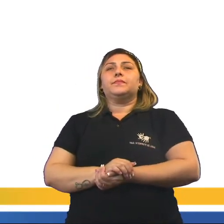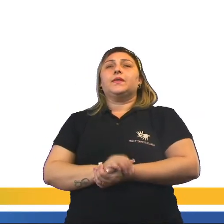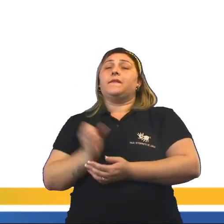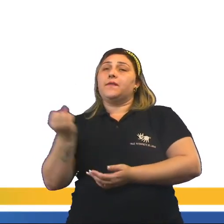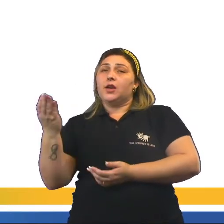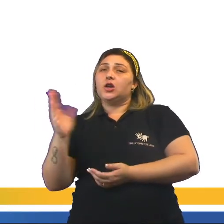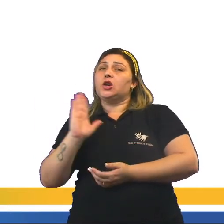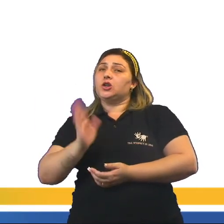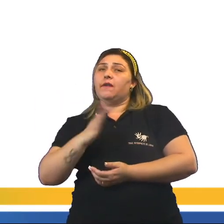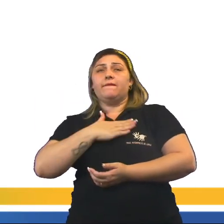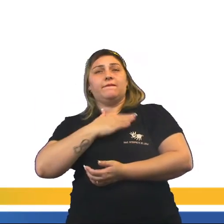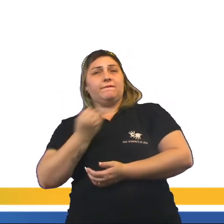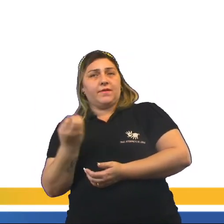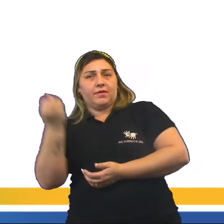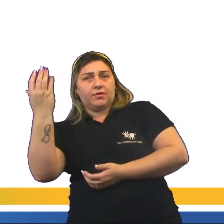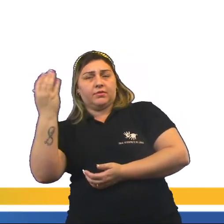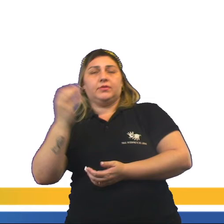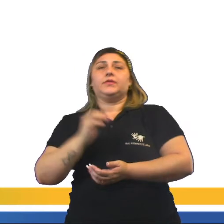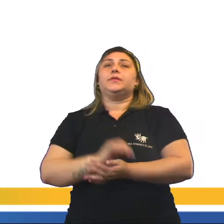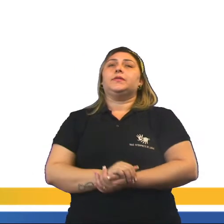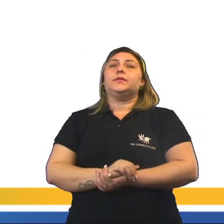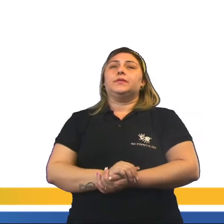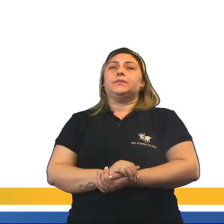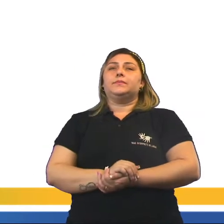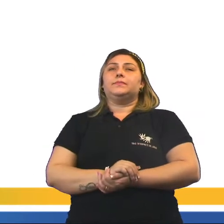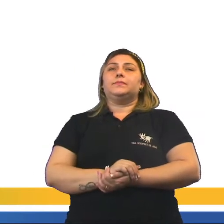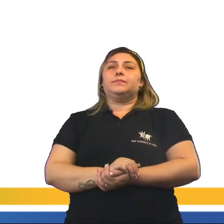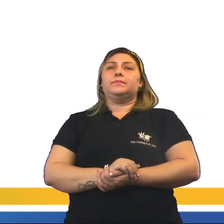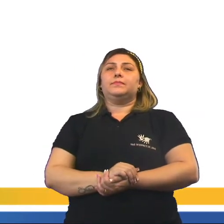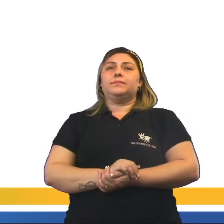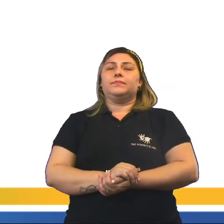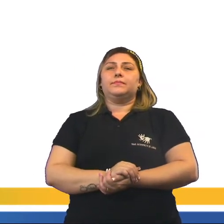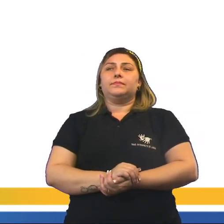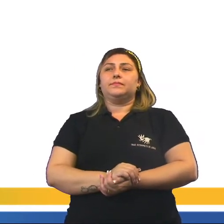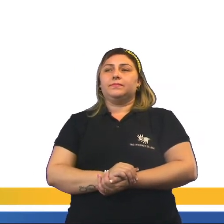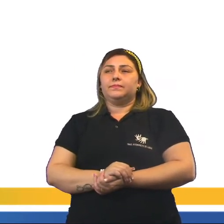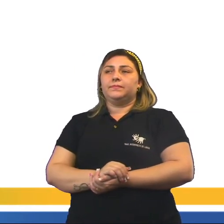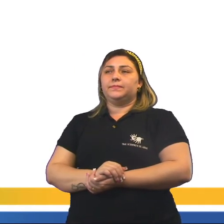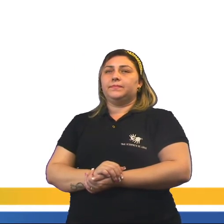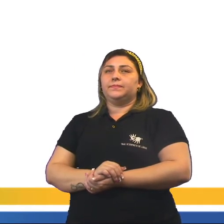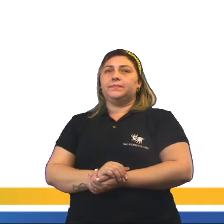travel, ele termina em L, né? Então, você coloca o ed, que é diferente do like, que termina em E.